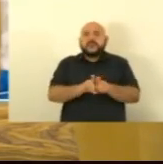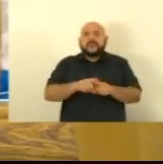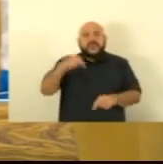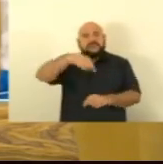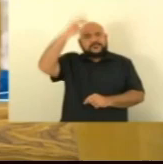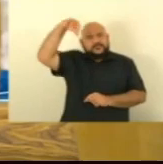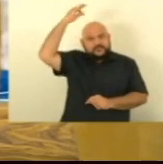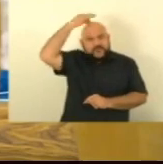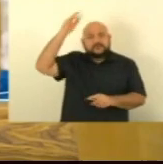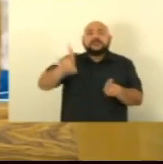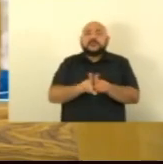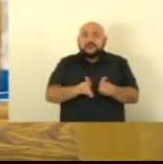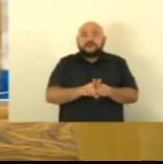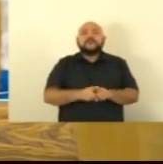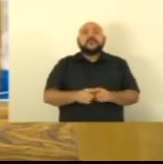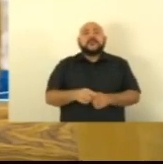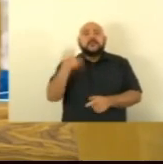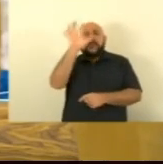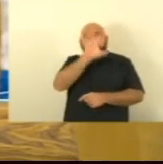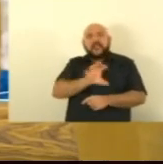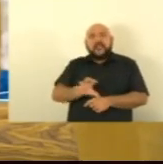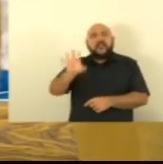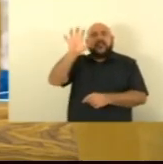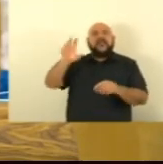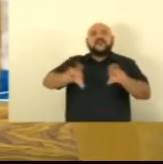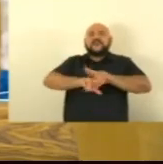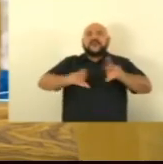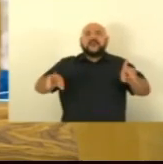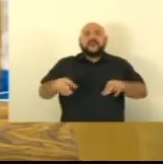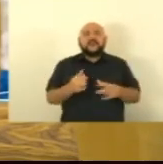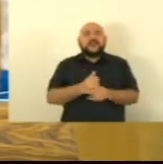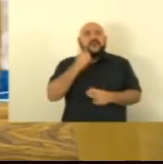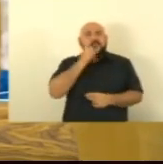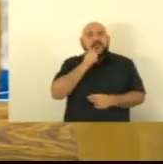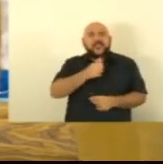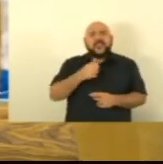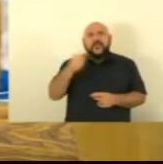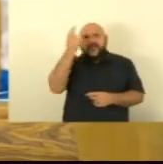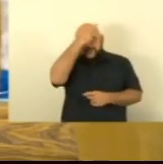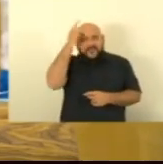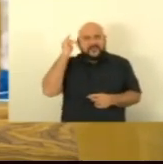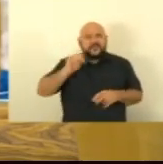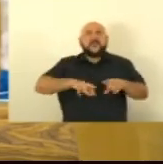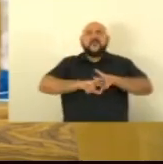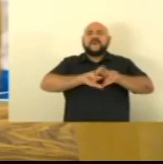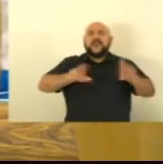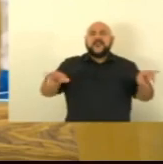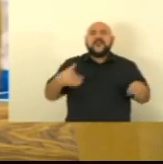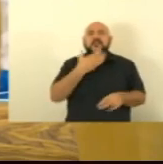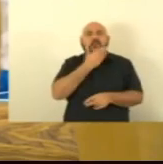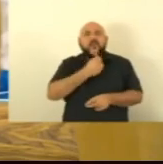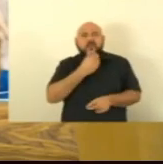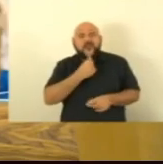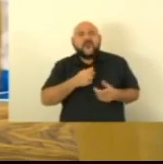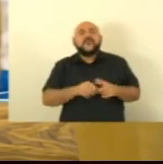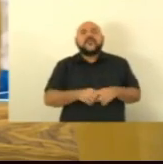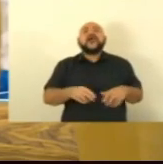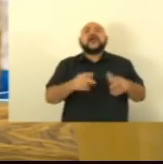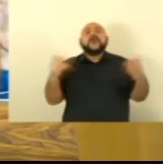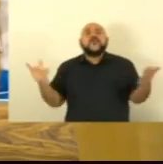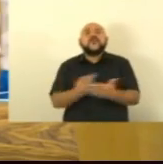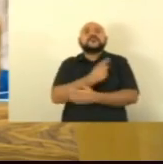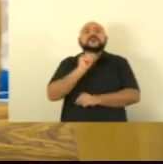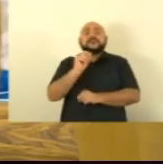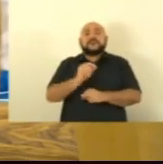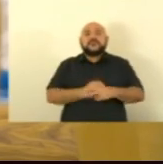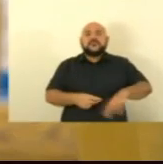Brasil, senhoras, tias do Zap, donas de casa, pais de família, serem condenados por